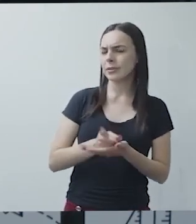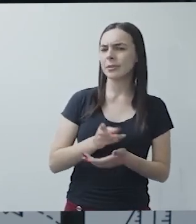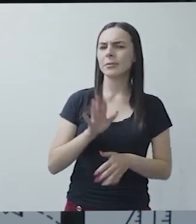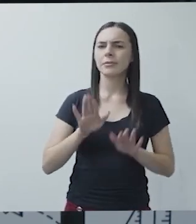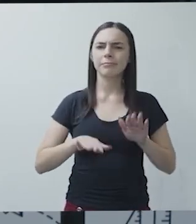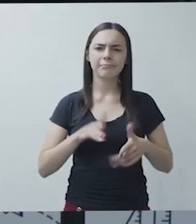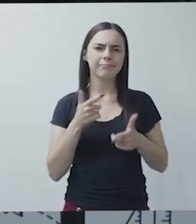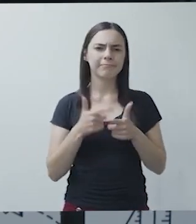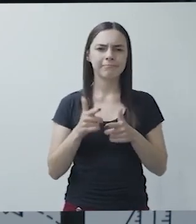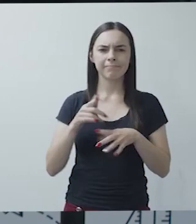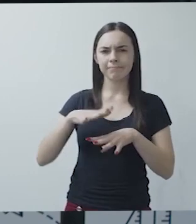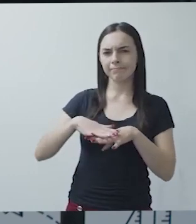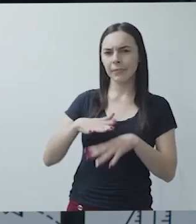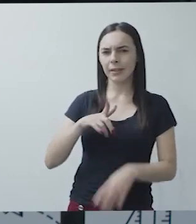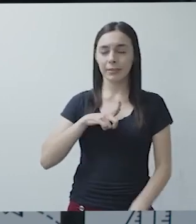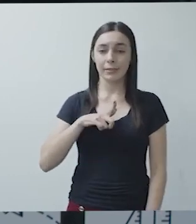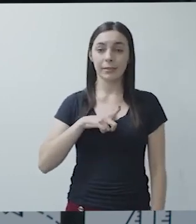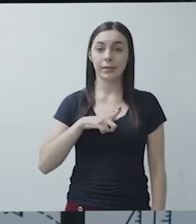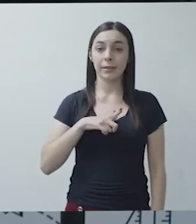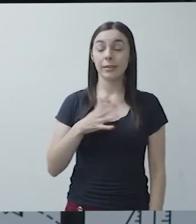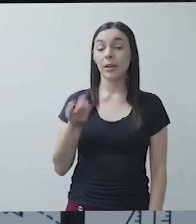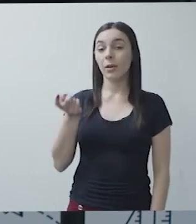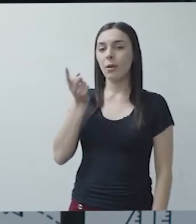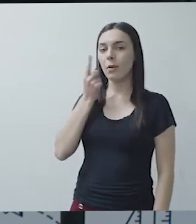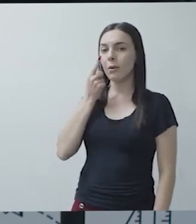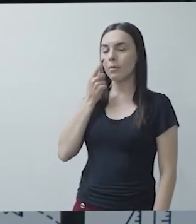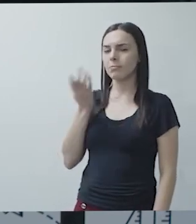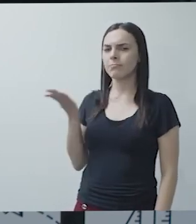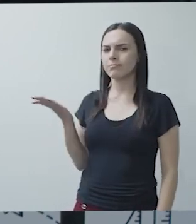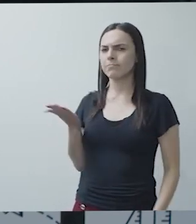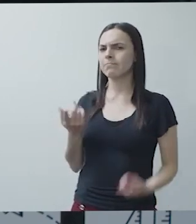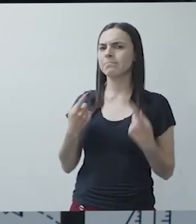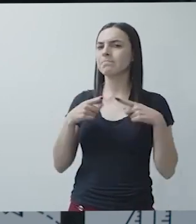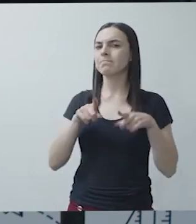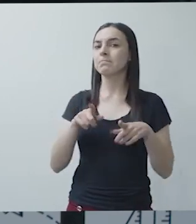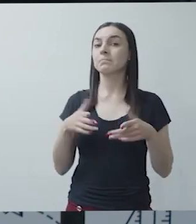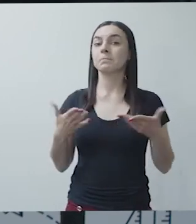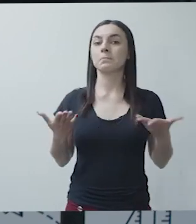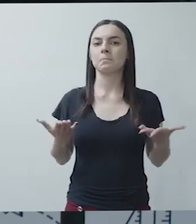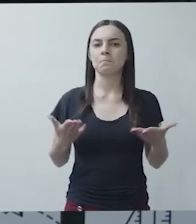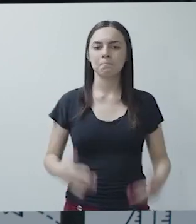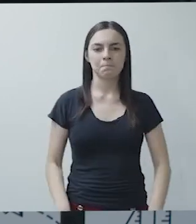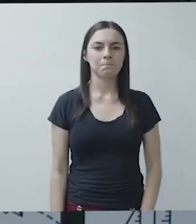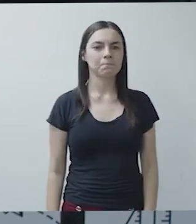algum problema. Então, observe lá qual é o nosso desafio de hoje.